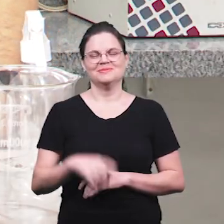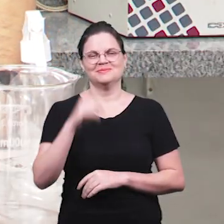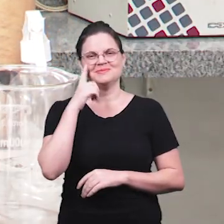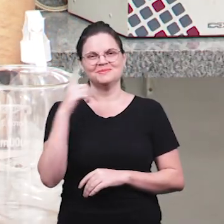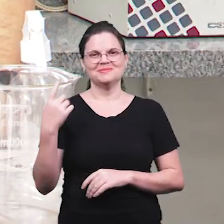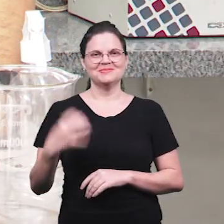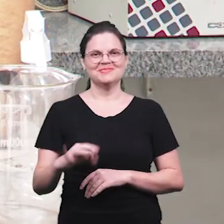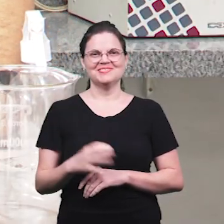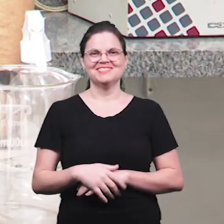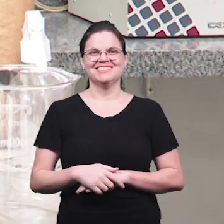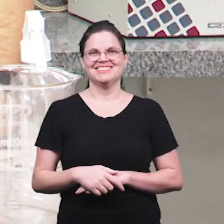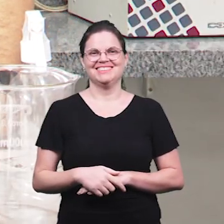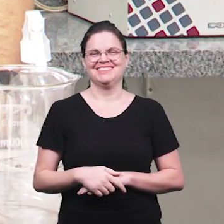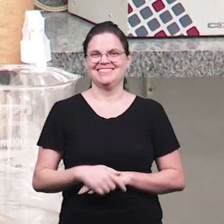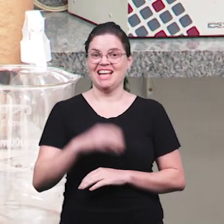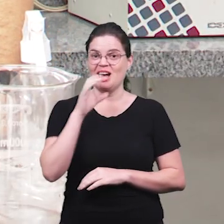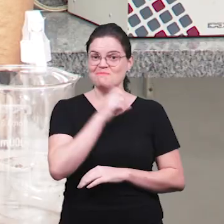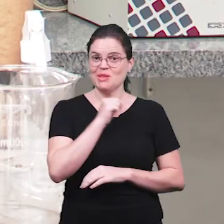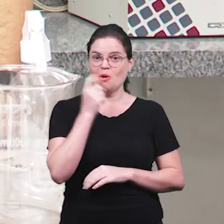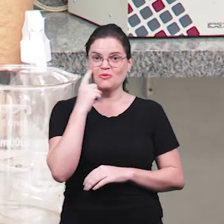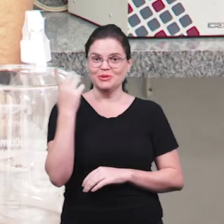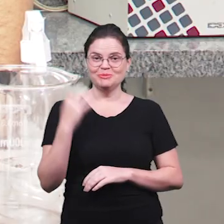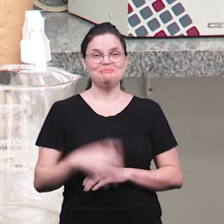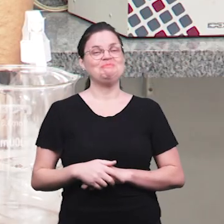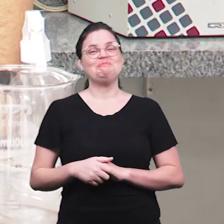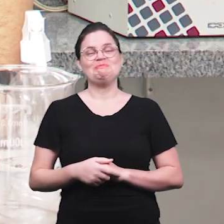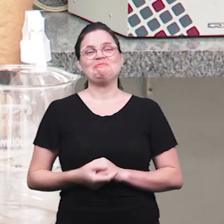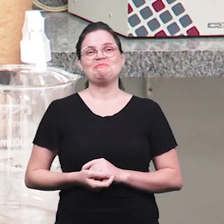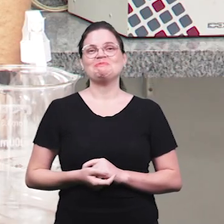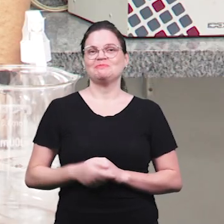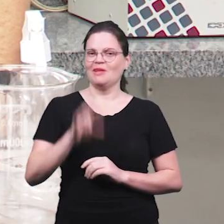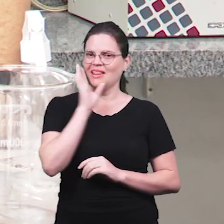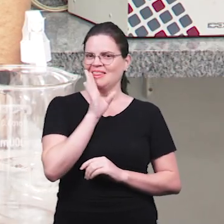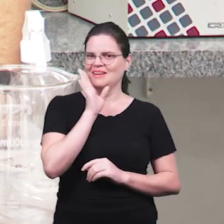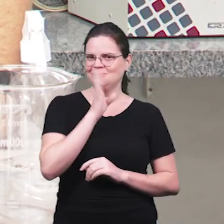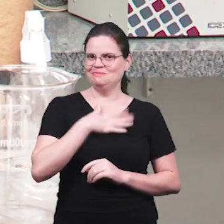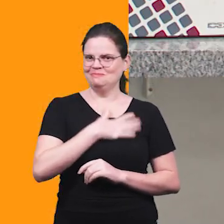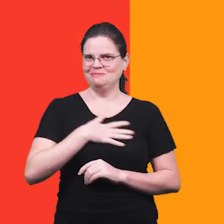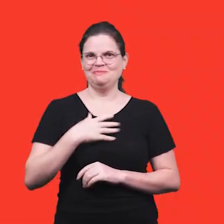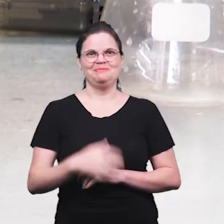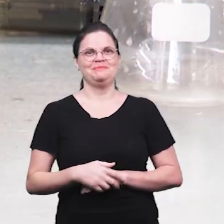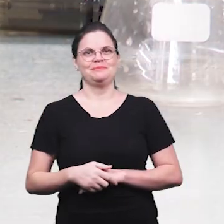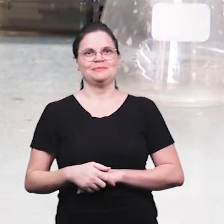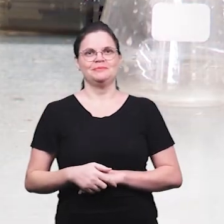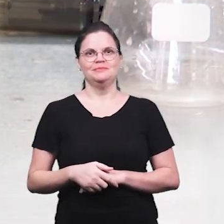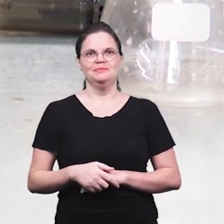Ó. Rapidão, né? Show legal?